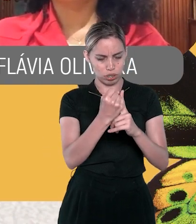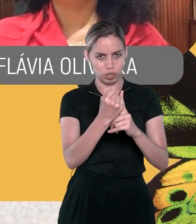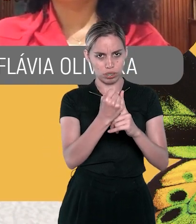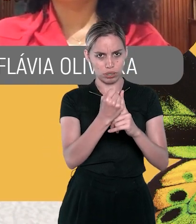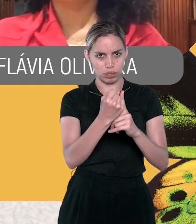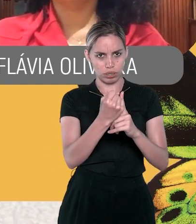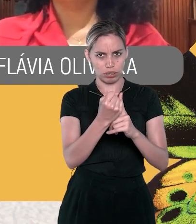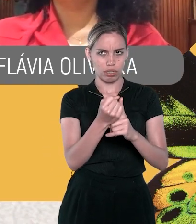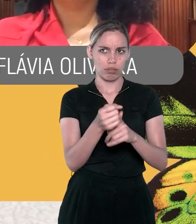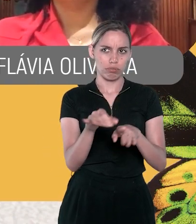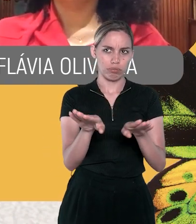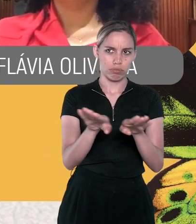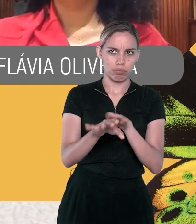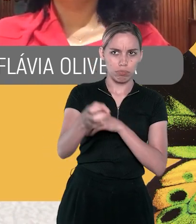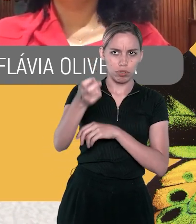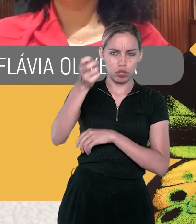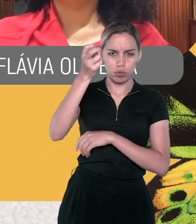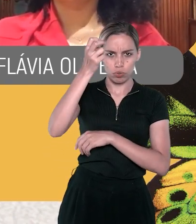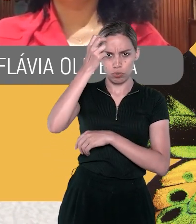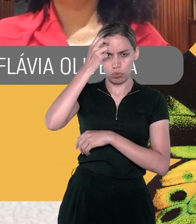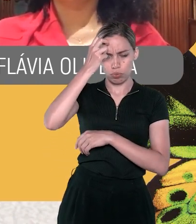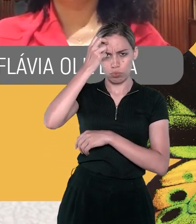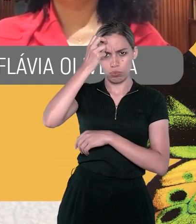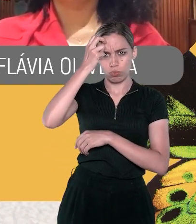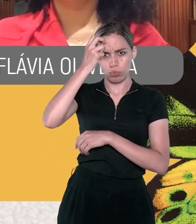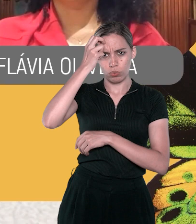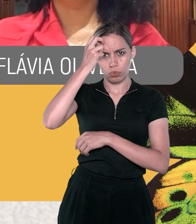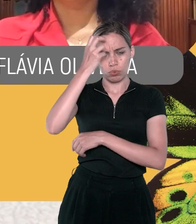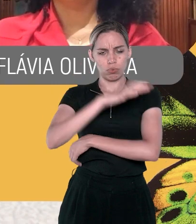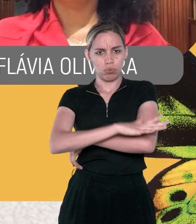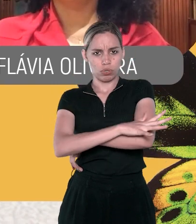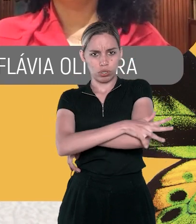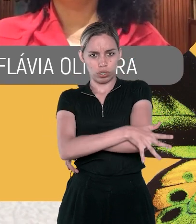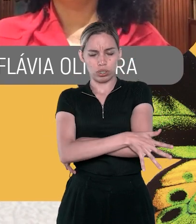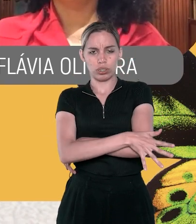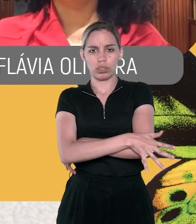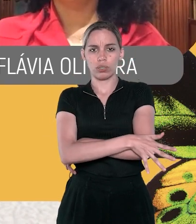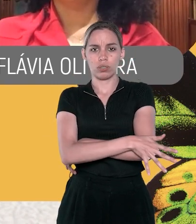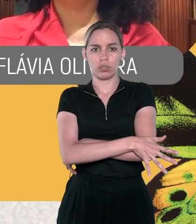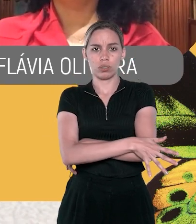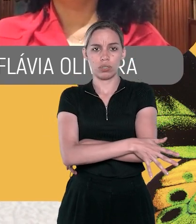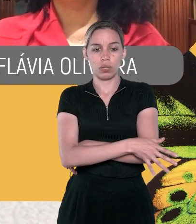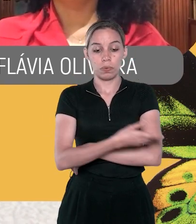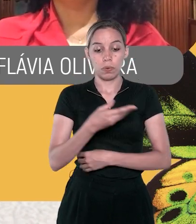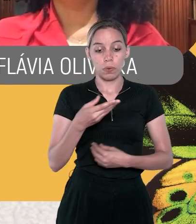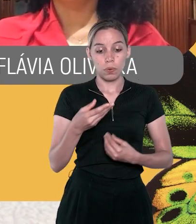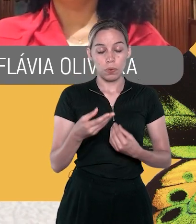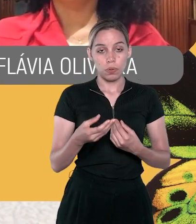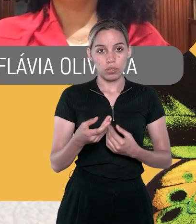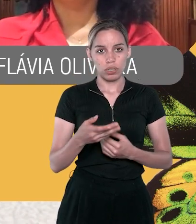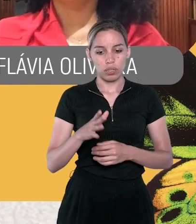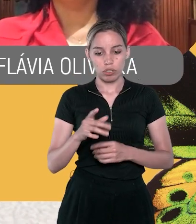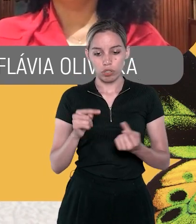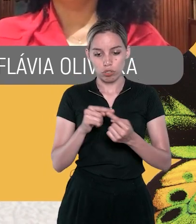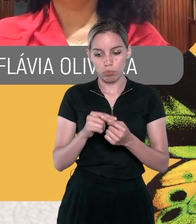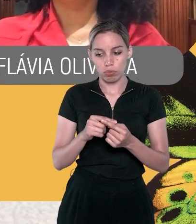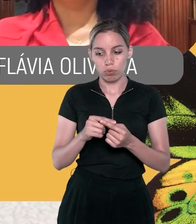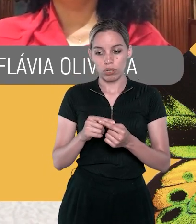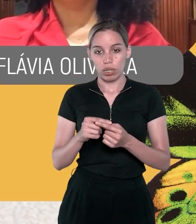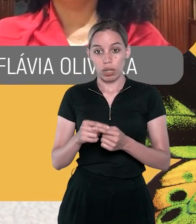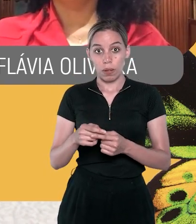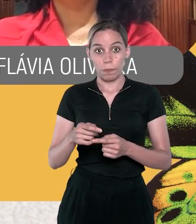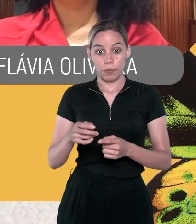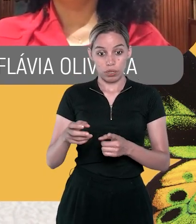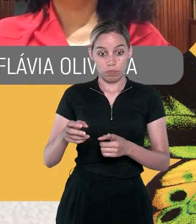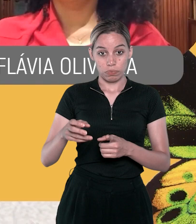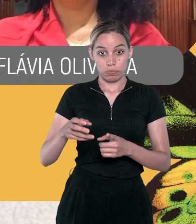de uma cultura que foi dominante durante tanto tempo, né, e tão naturalizada que você sequer